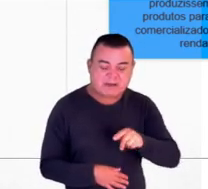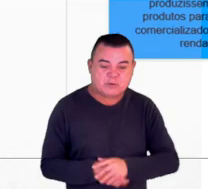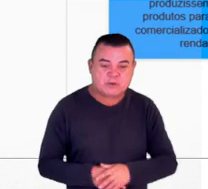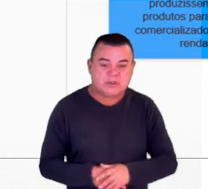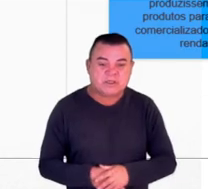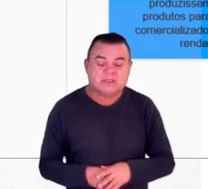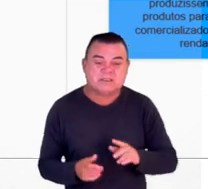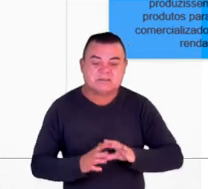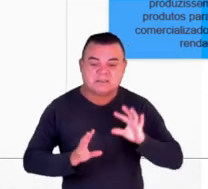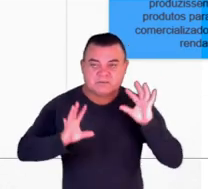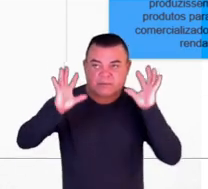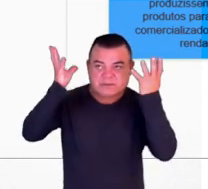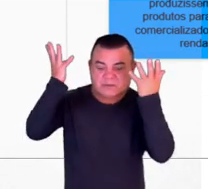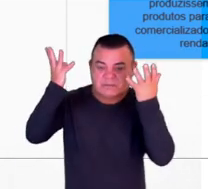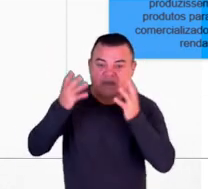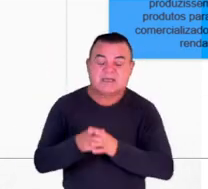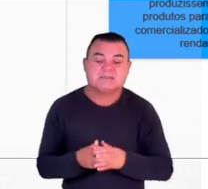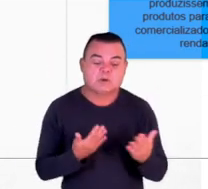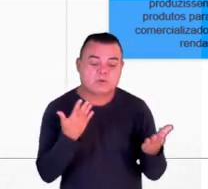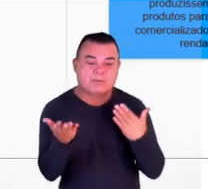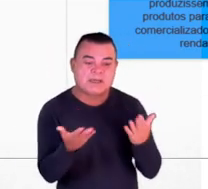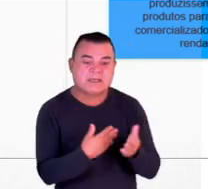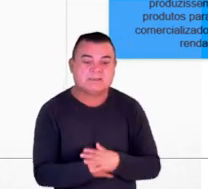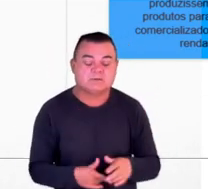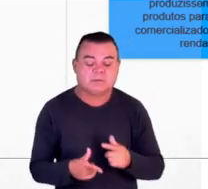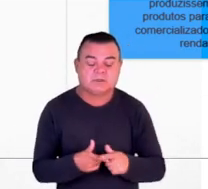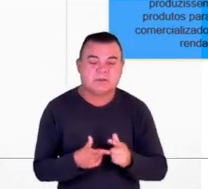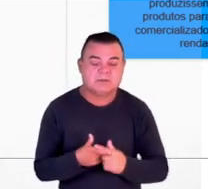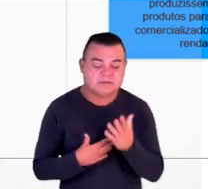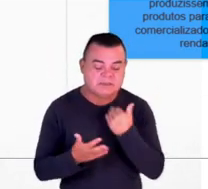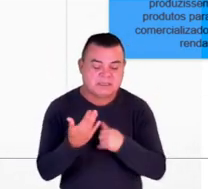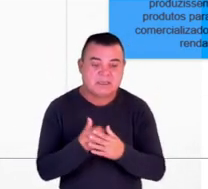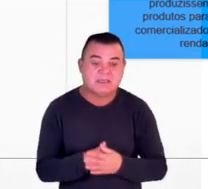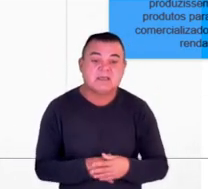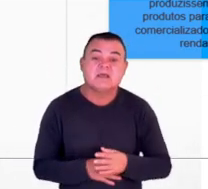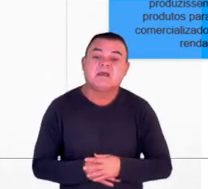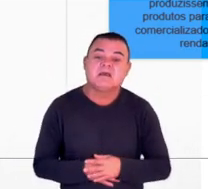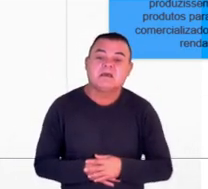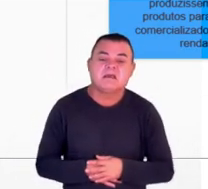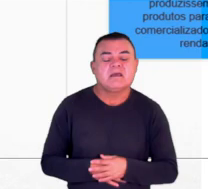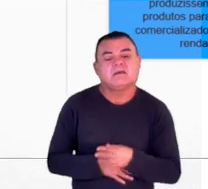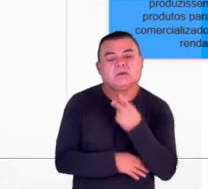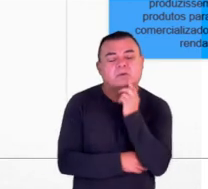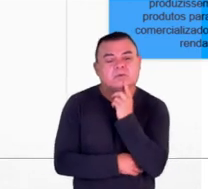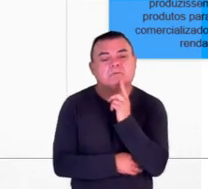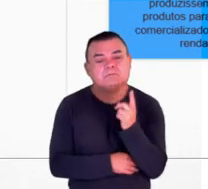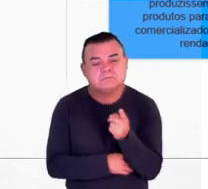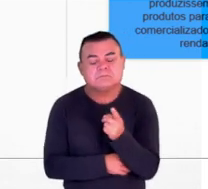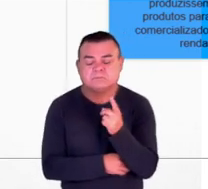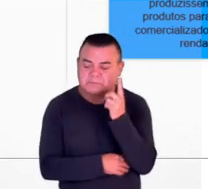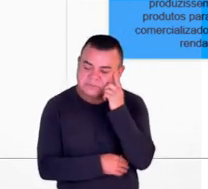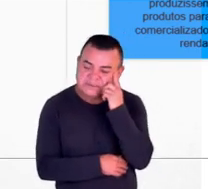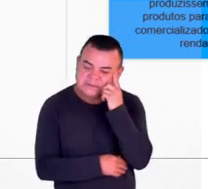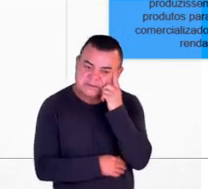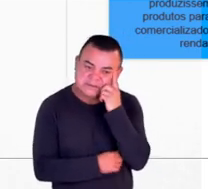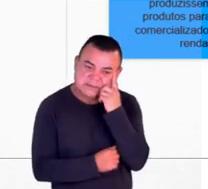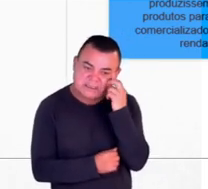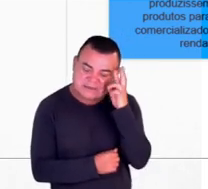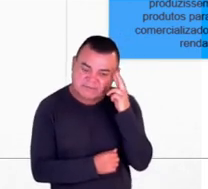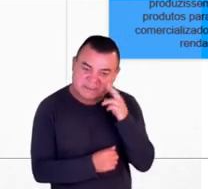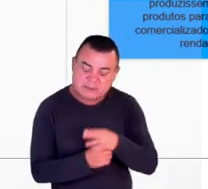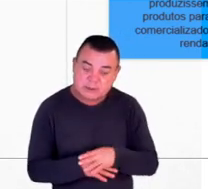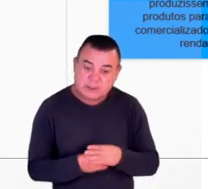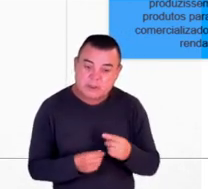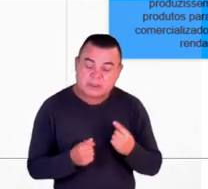com a questão alimentar né eu enxerguei muito auren isso porque como a gente tem esse essa